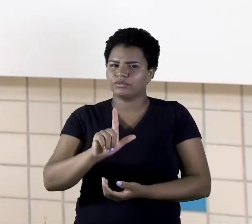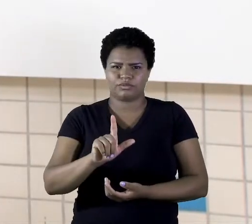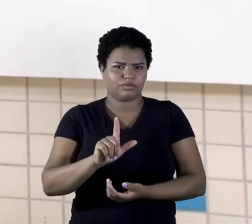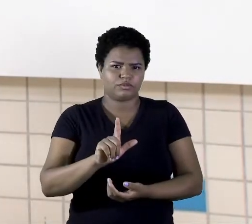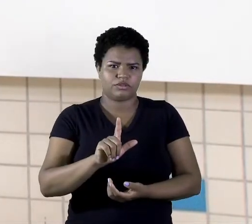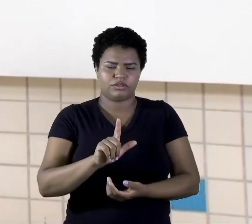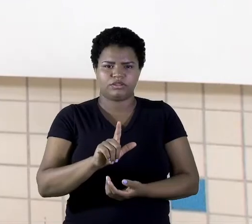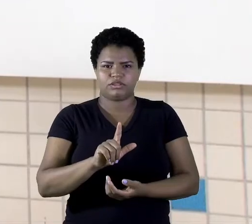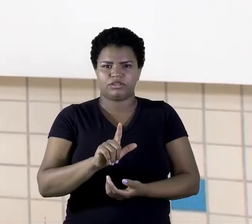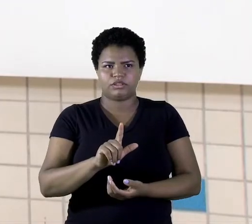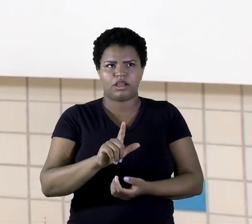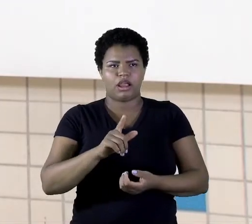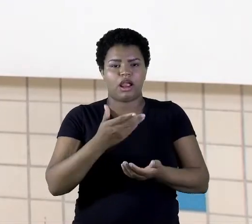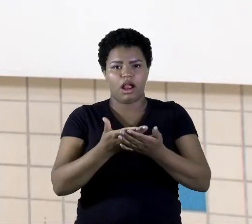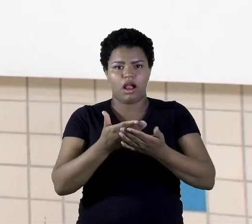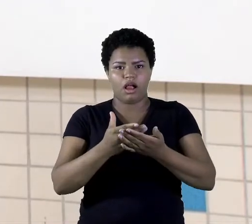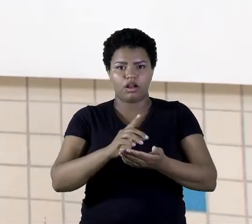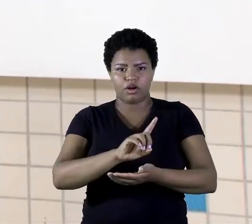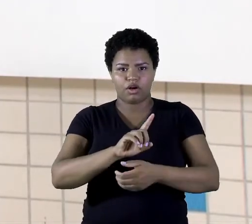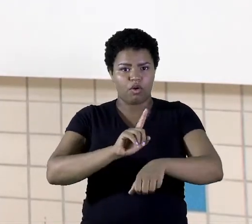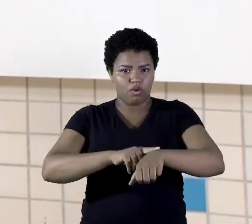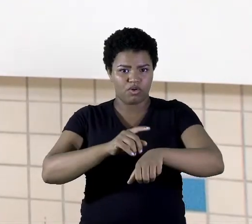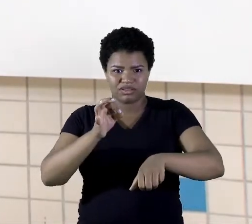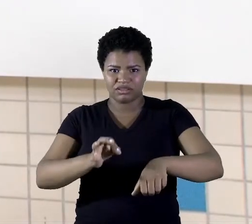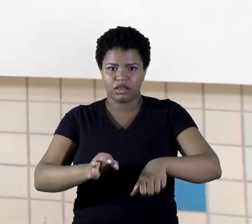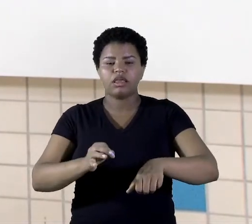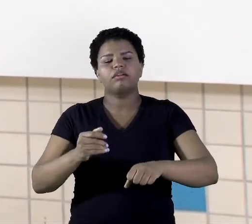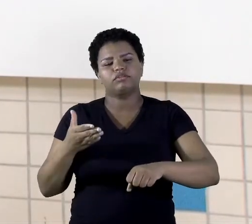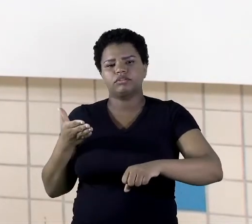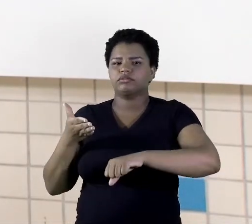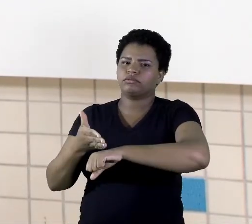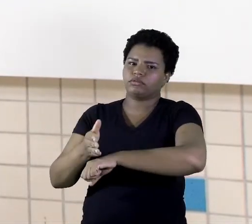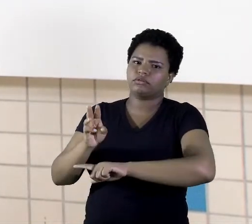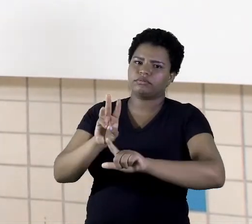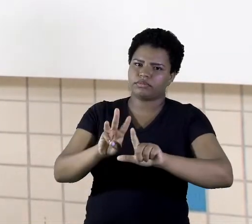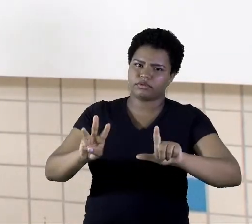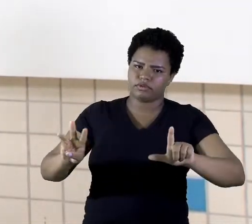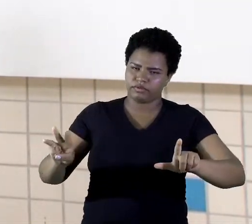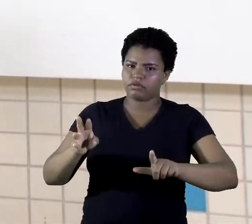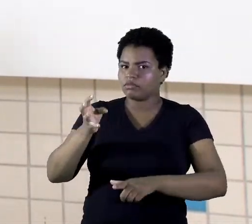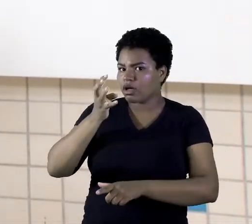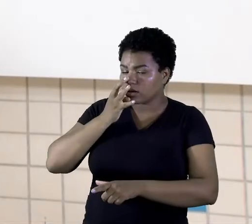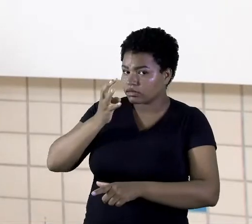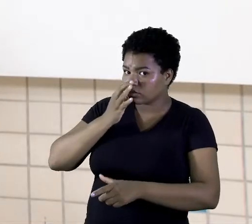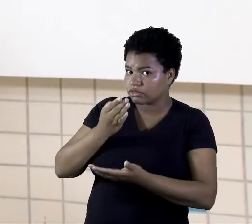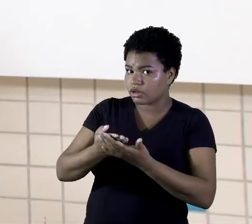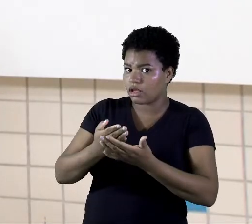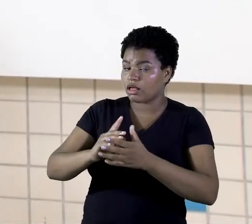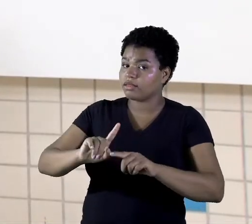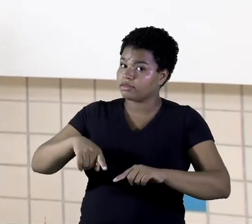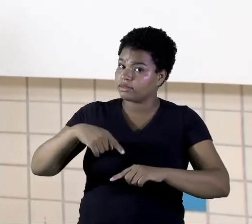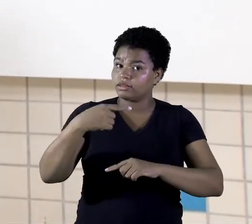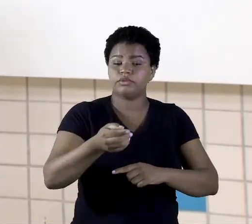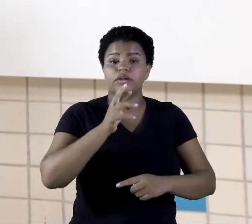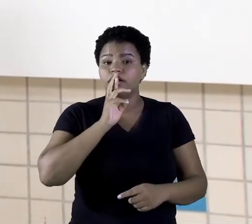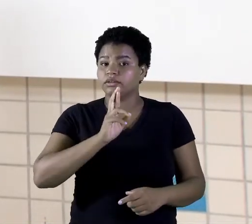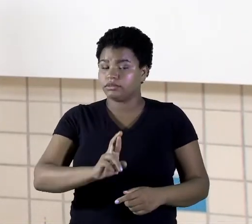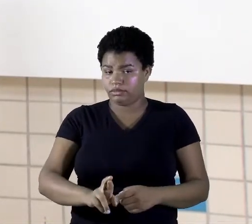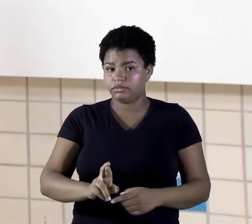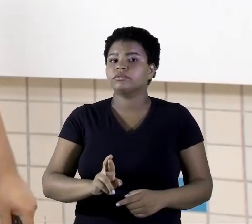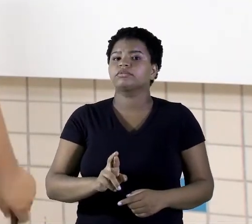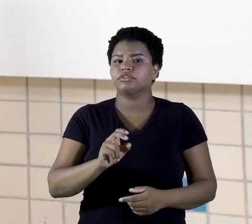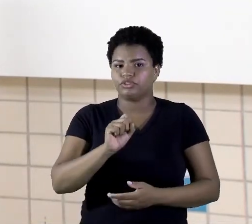dias, ok? A questão de assistir às aulas também é muito importante. Não adianta você só ir